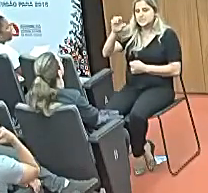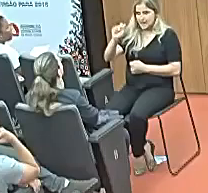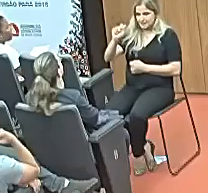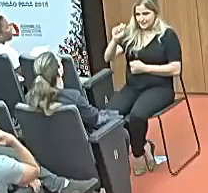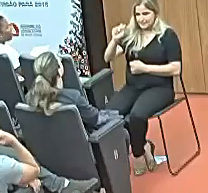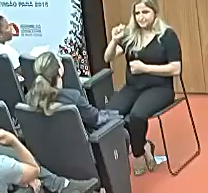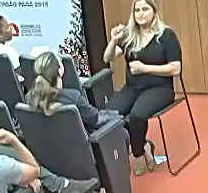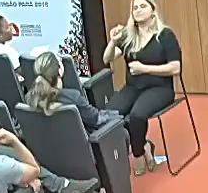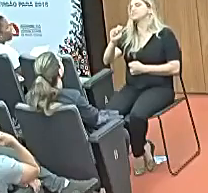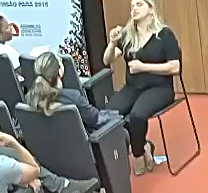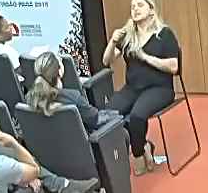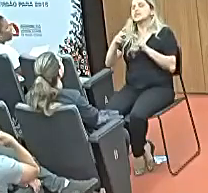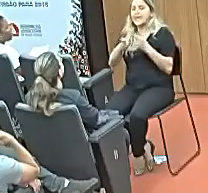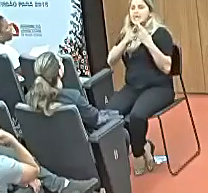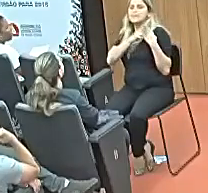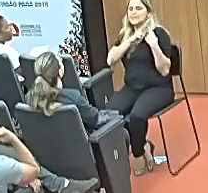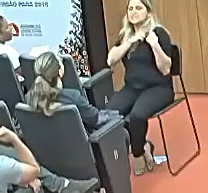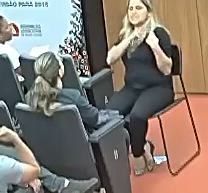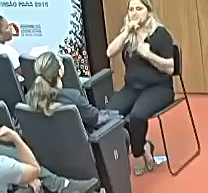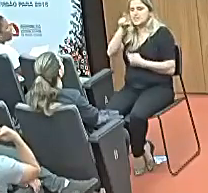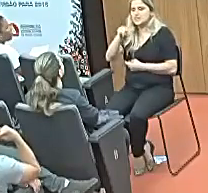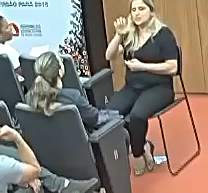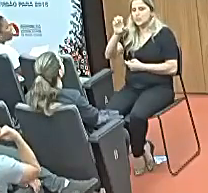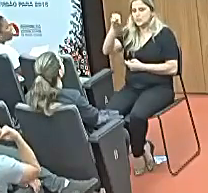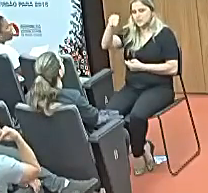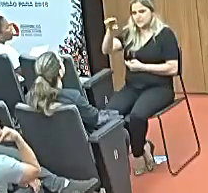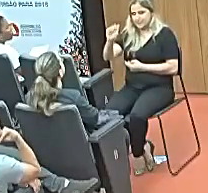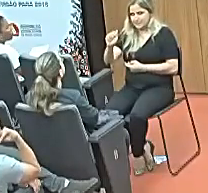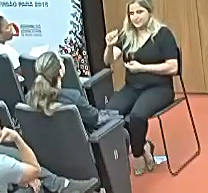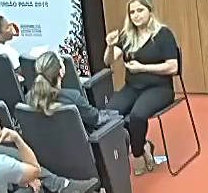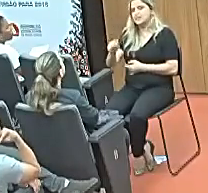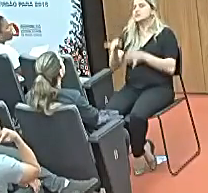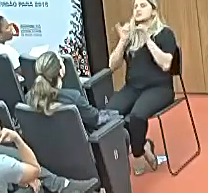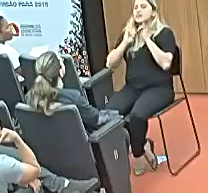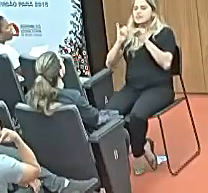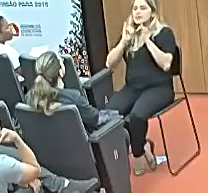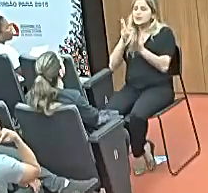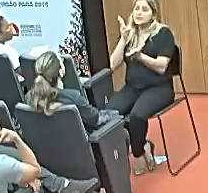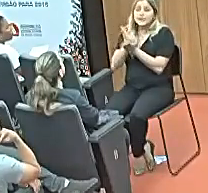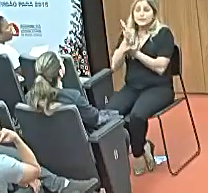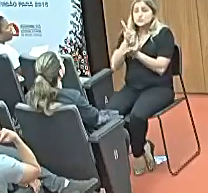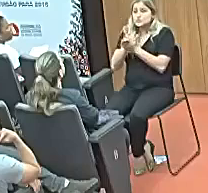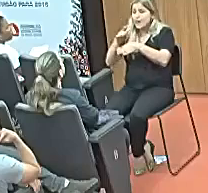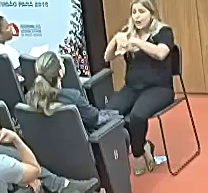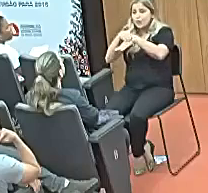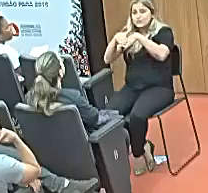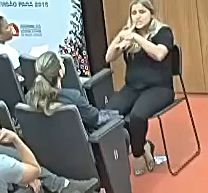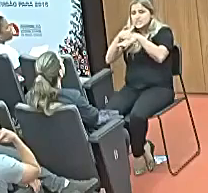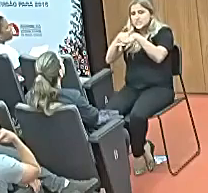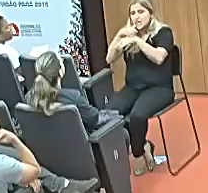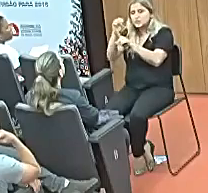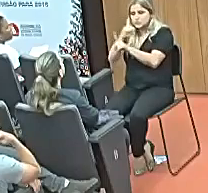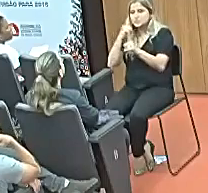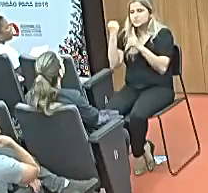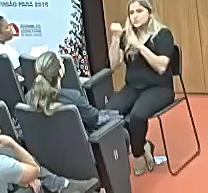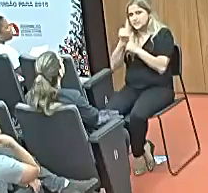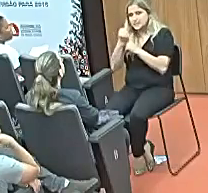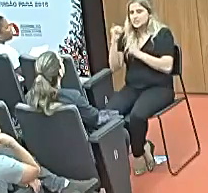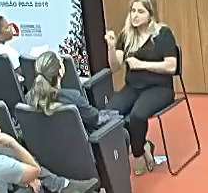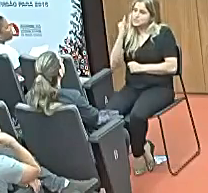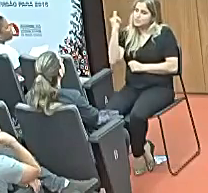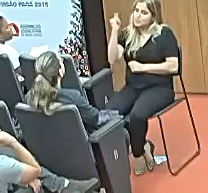iniciará em janeiro no diálogo constante com a sociedade e no reconhecimento da importância das comissões